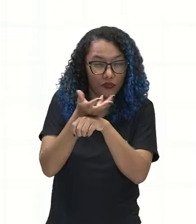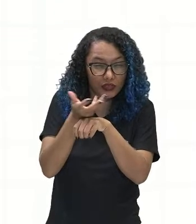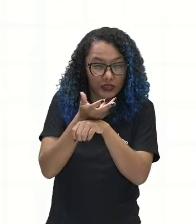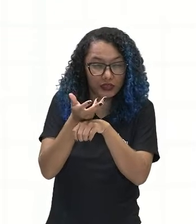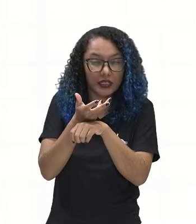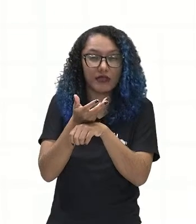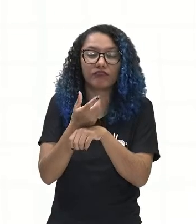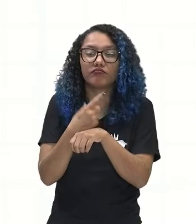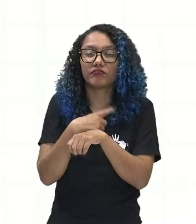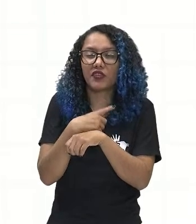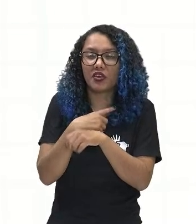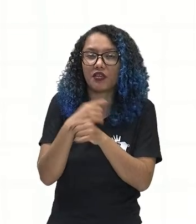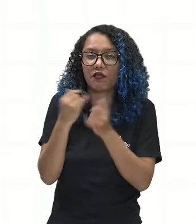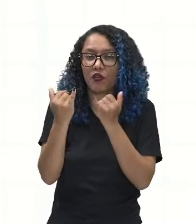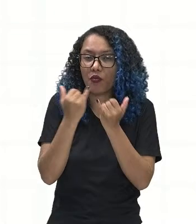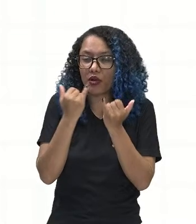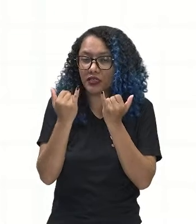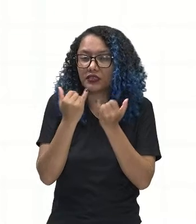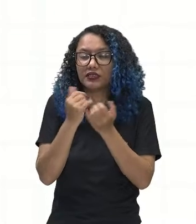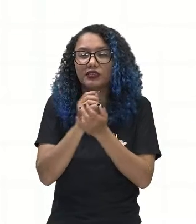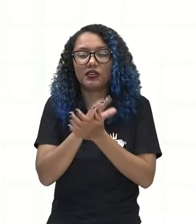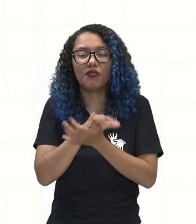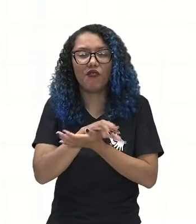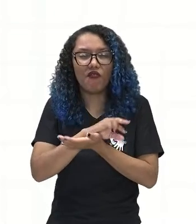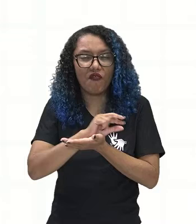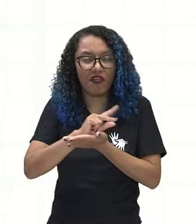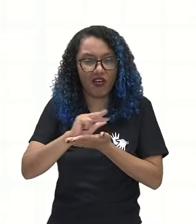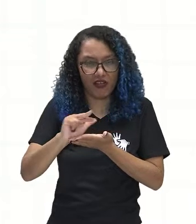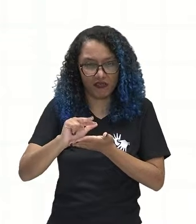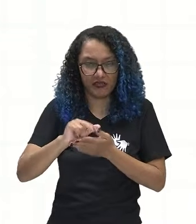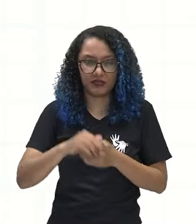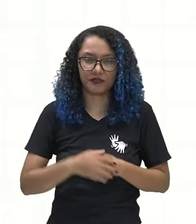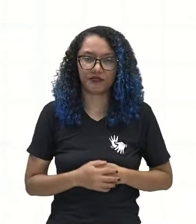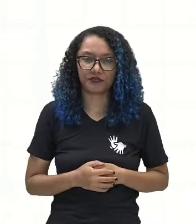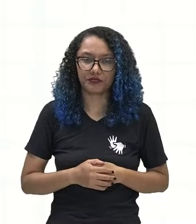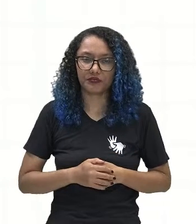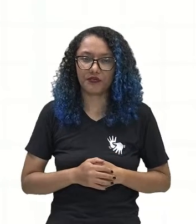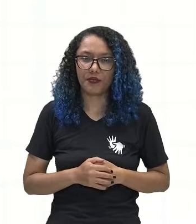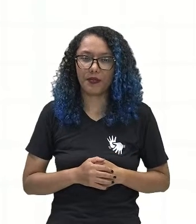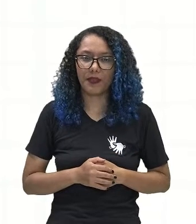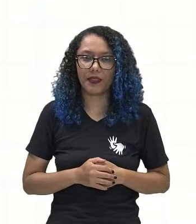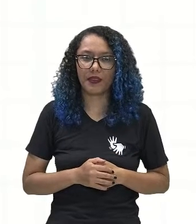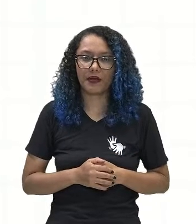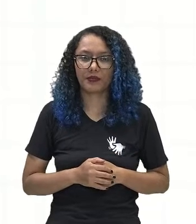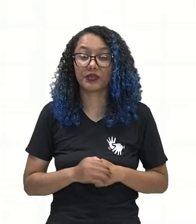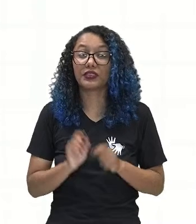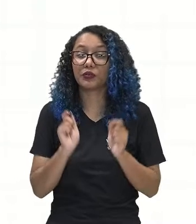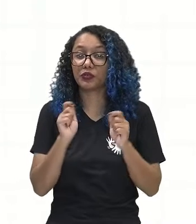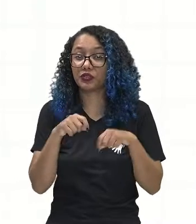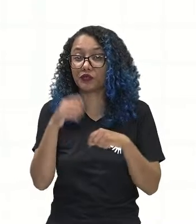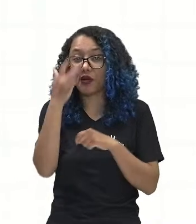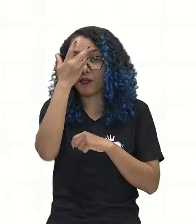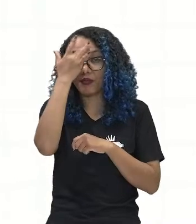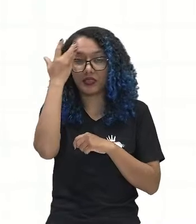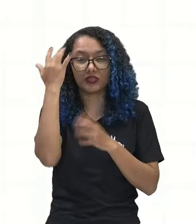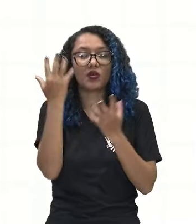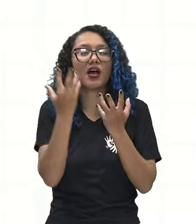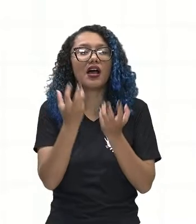fatos, informações, dados, etc. Para quê? Para que conduza esse eleitor, esta pessoa,